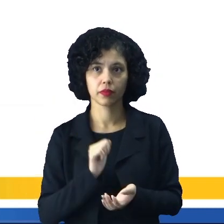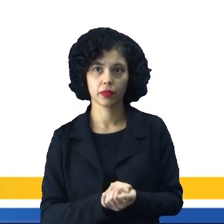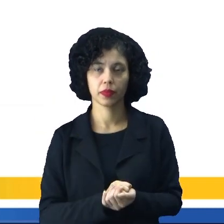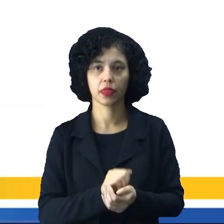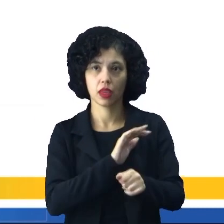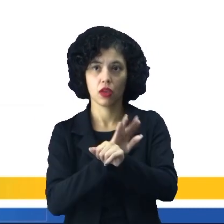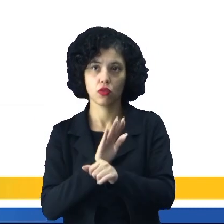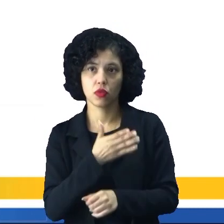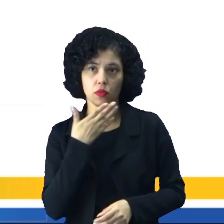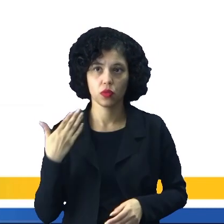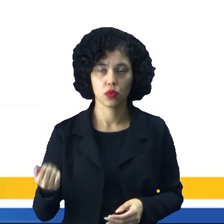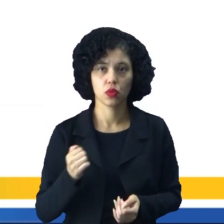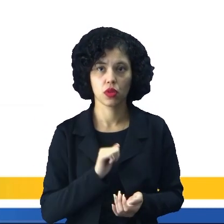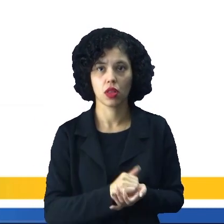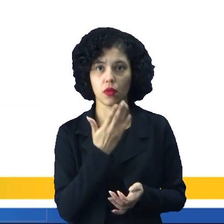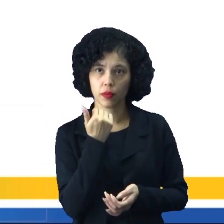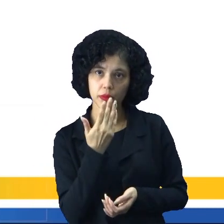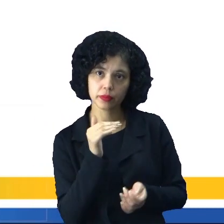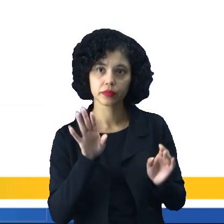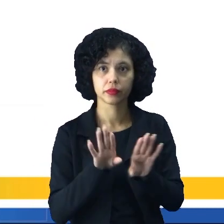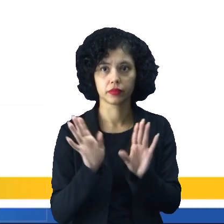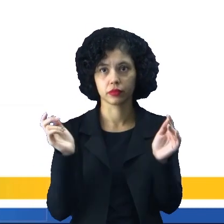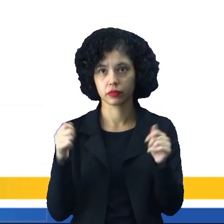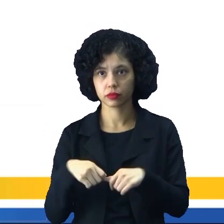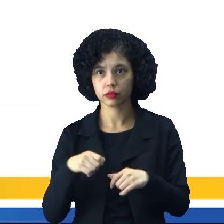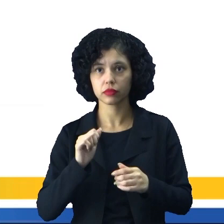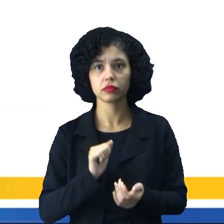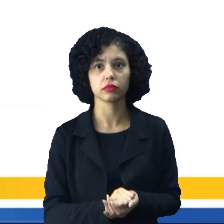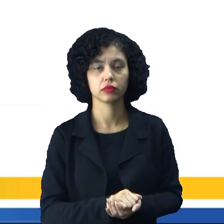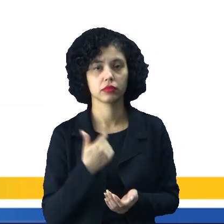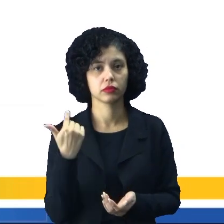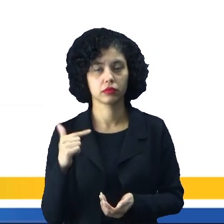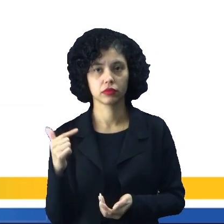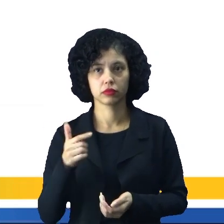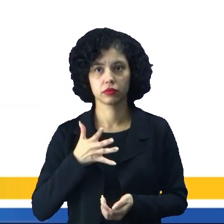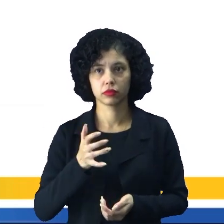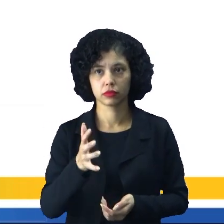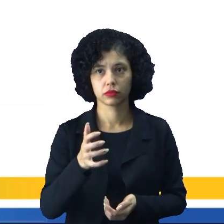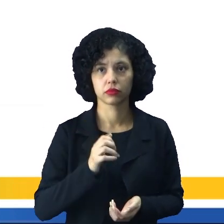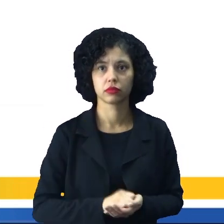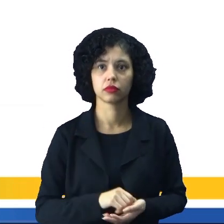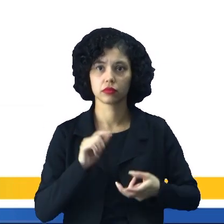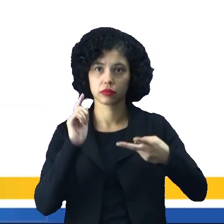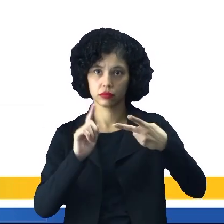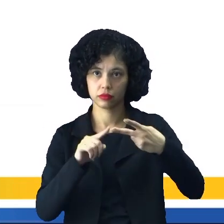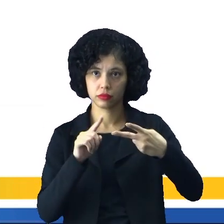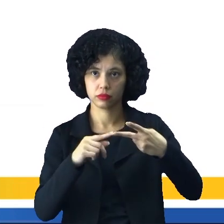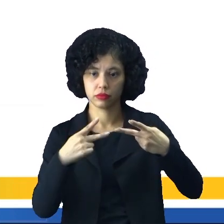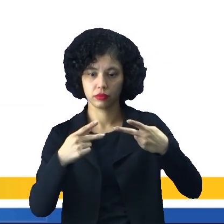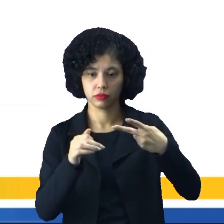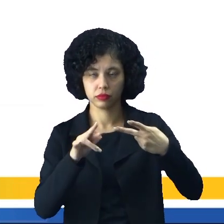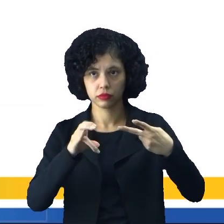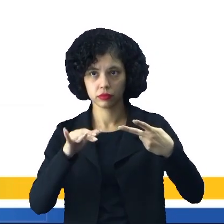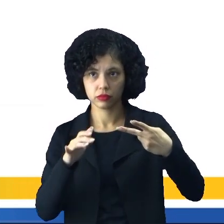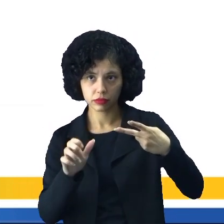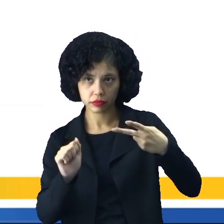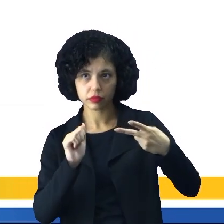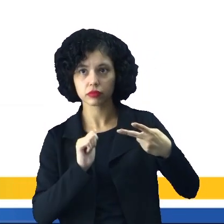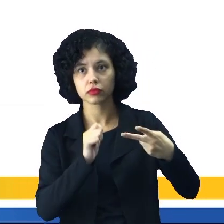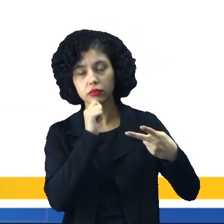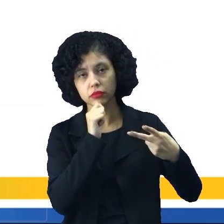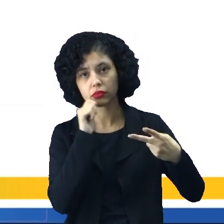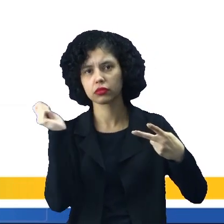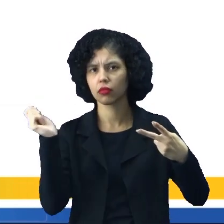ajuda a lubrificar o bolo alimentar e também possui uma ação antibacteriana. O pâncreas, que é uma glândula mista, ou seja,